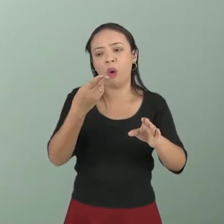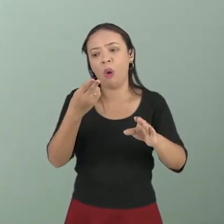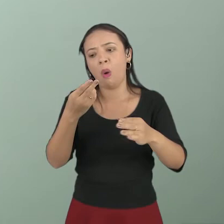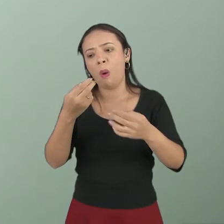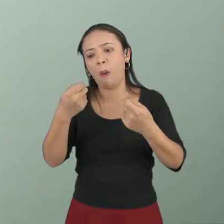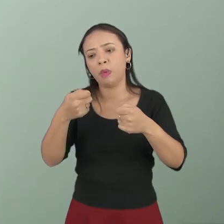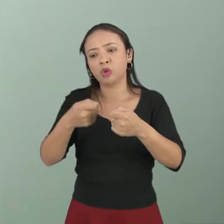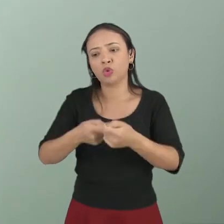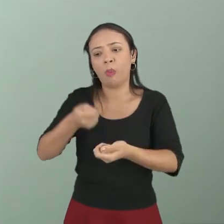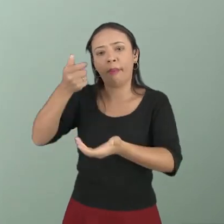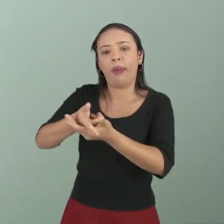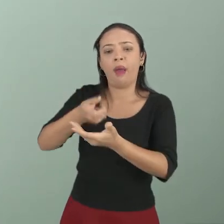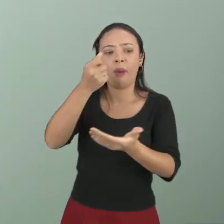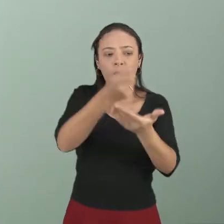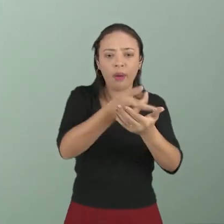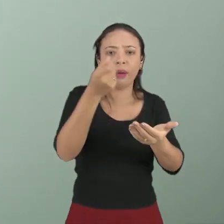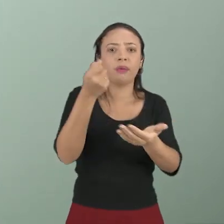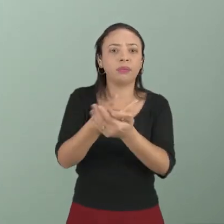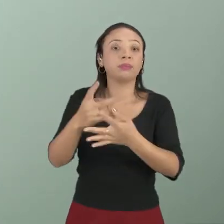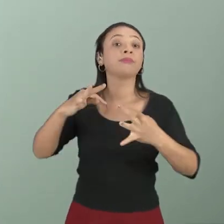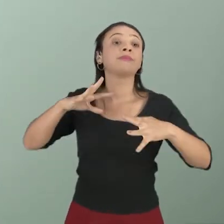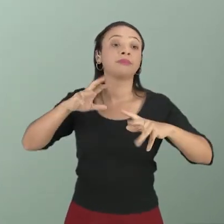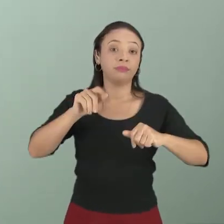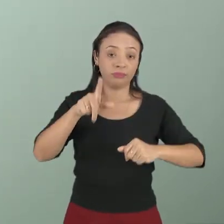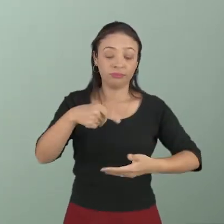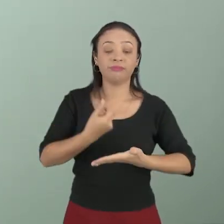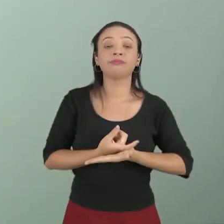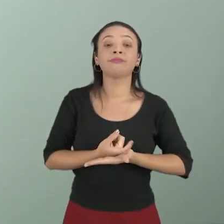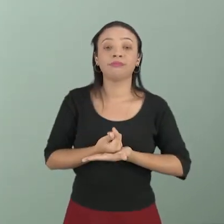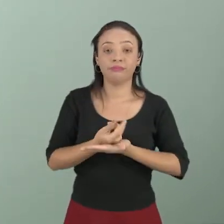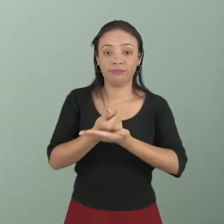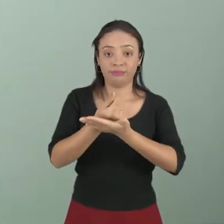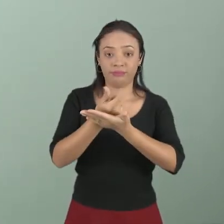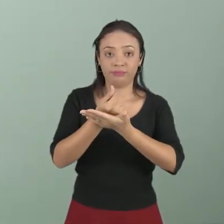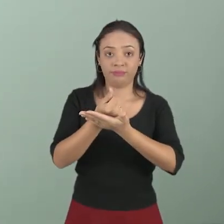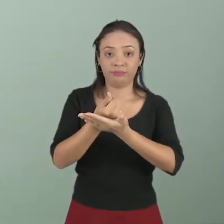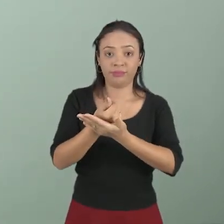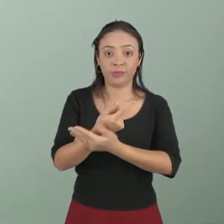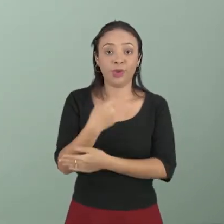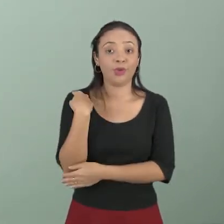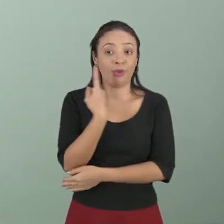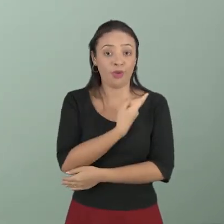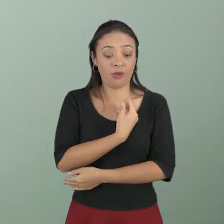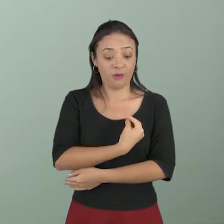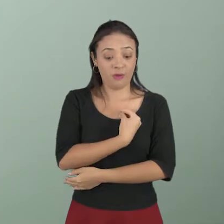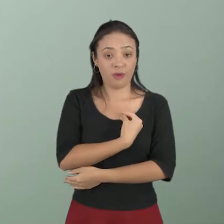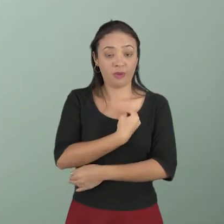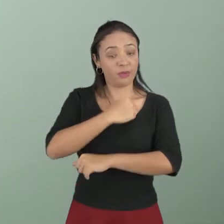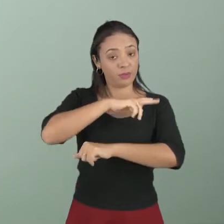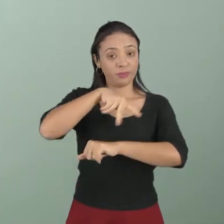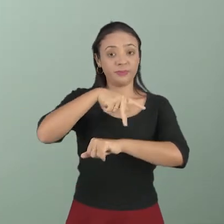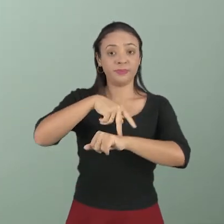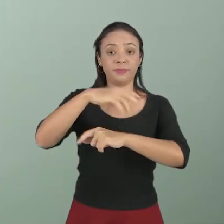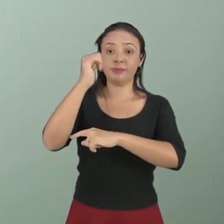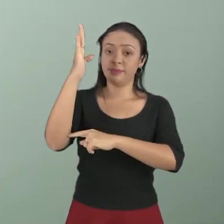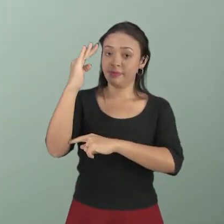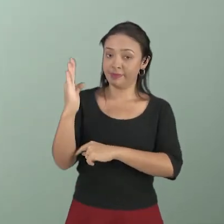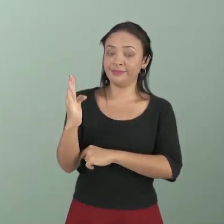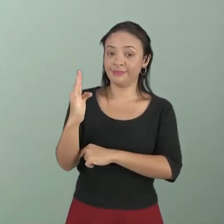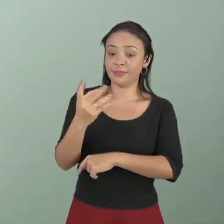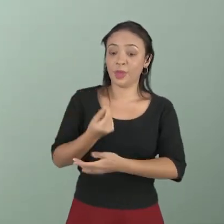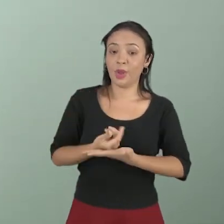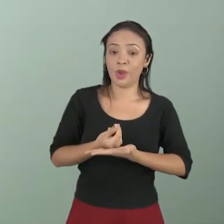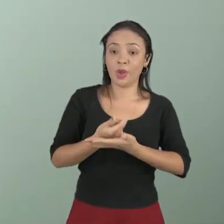isso, ou preciso comprar aquilo, tudo isso é capitalismo. E nós vivemos num país capitalista, onde todo